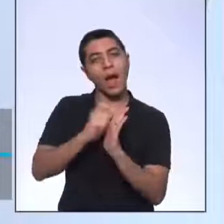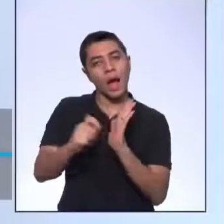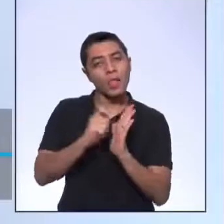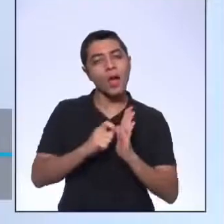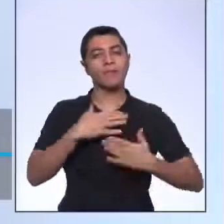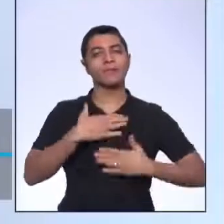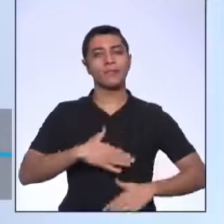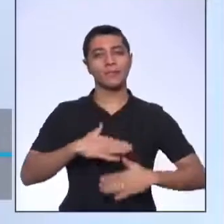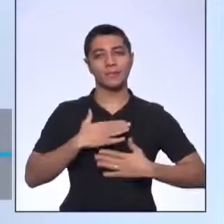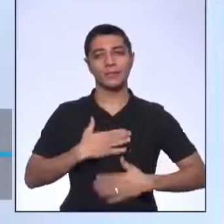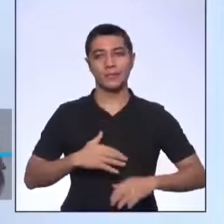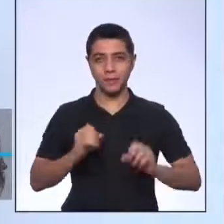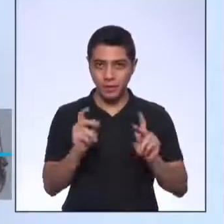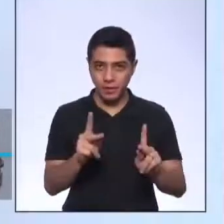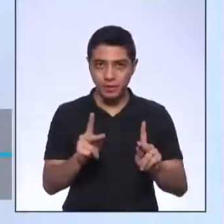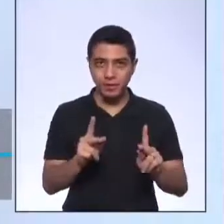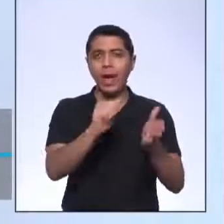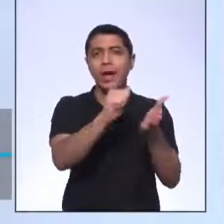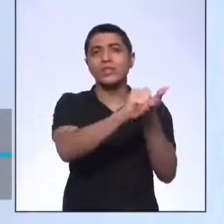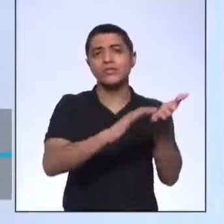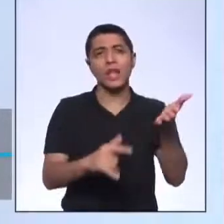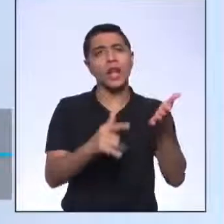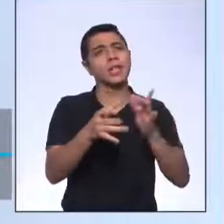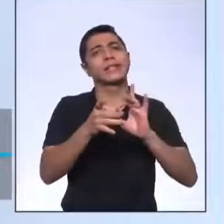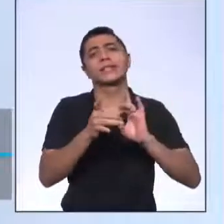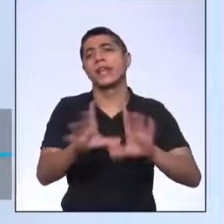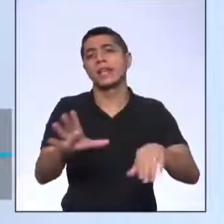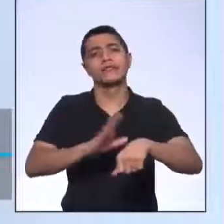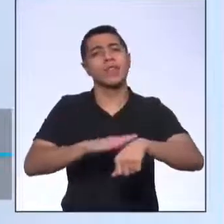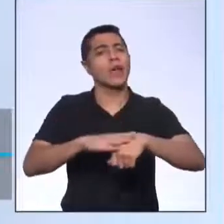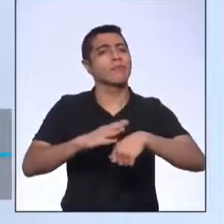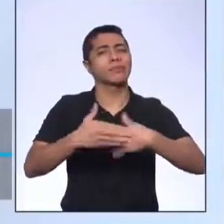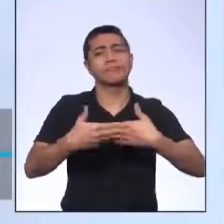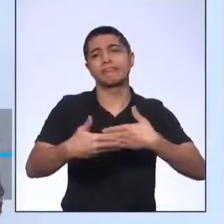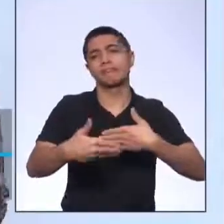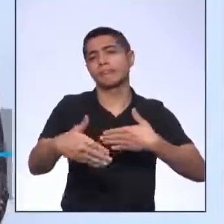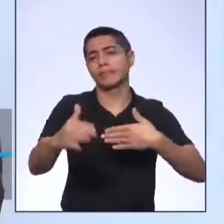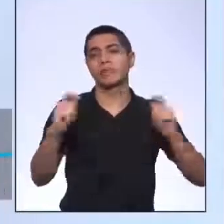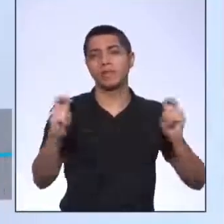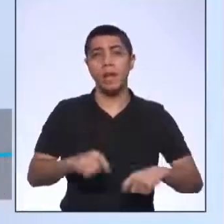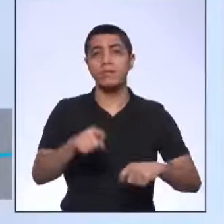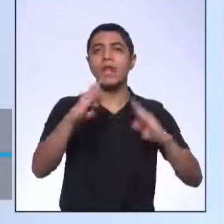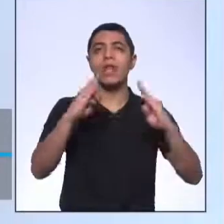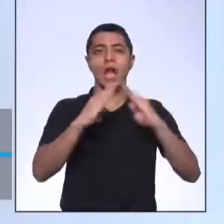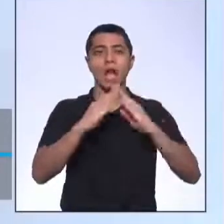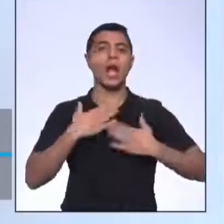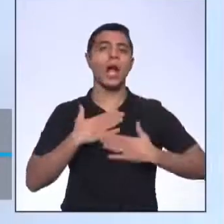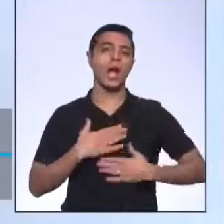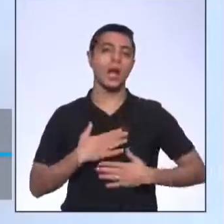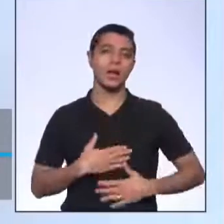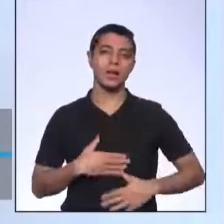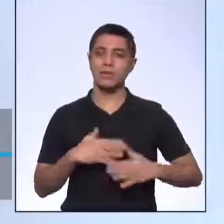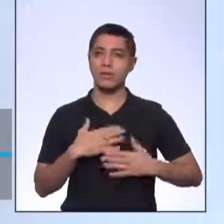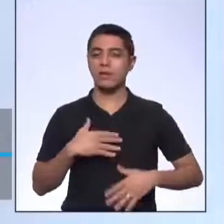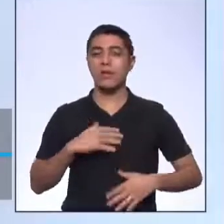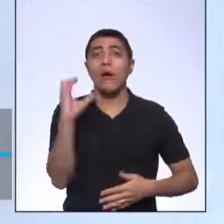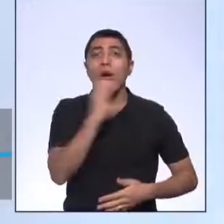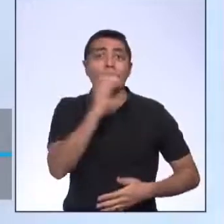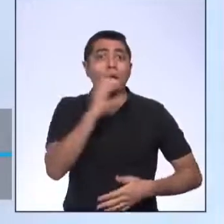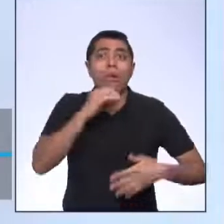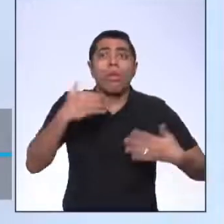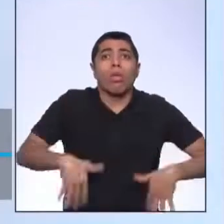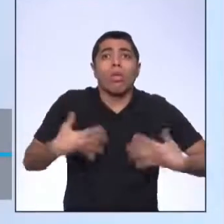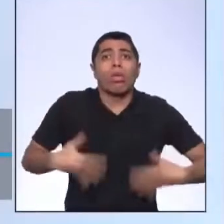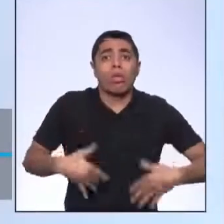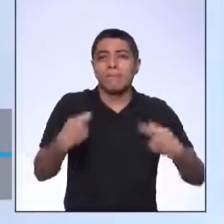vocês terão bastante tempo para fazer é tô em casa mesmo com calma Sem pressa Sem pressa tá